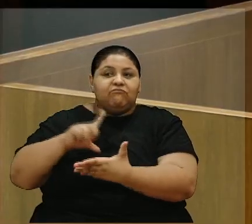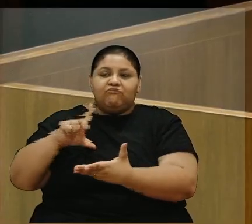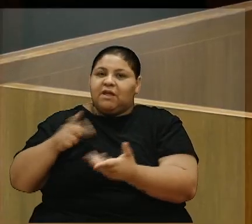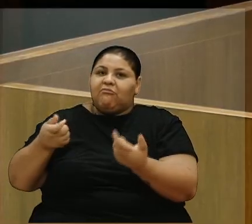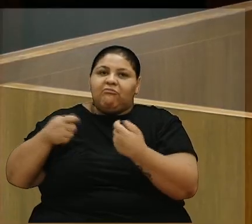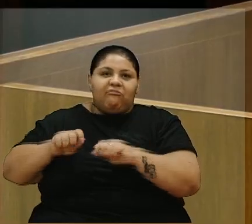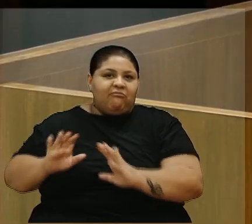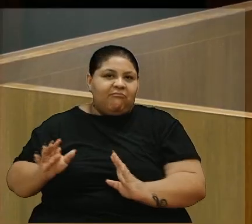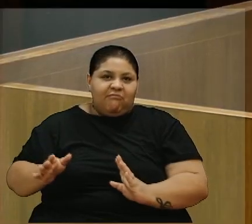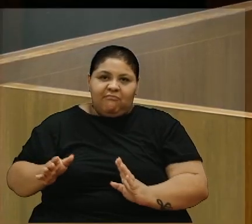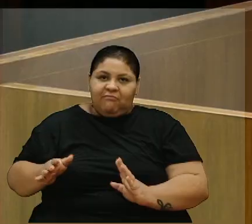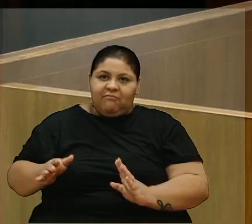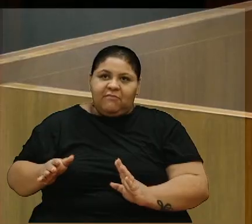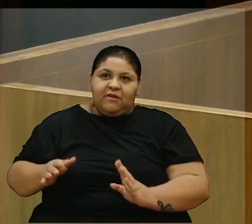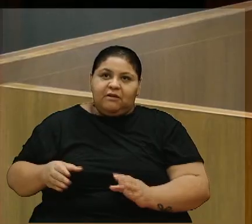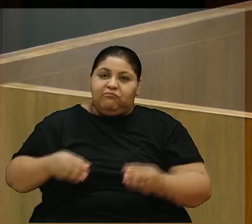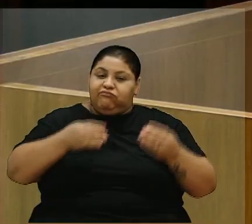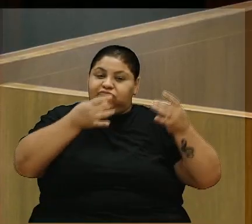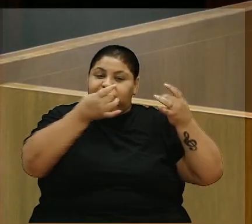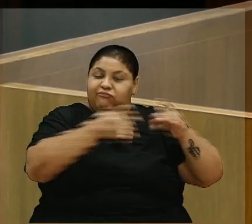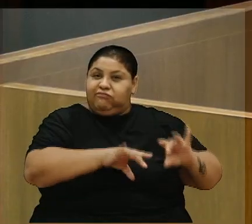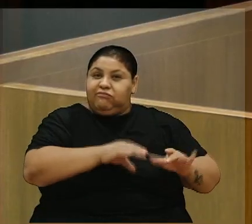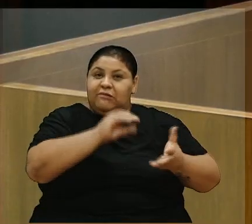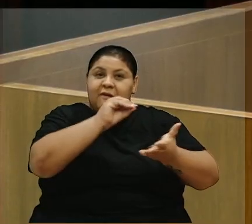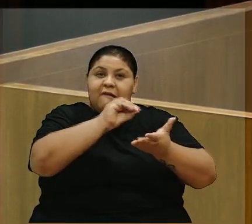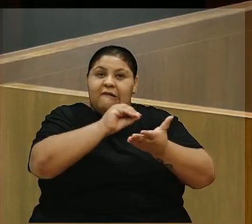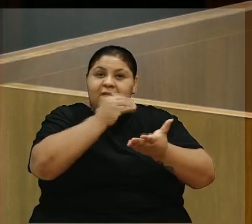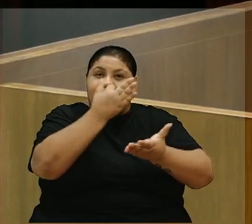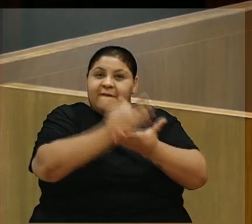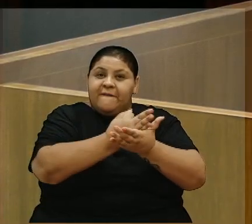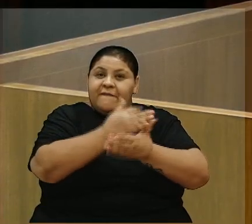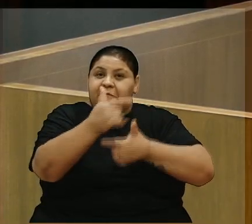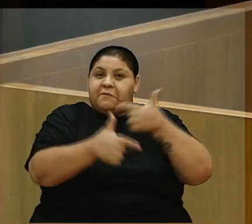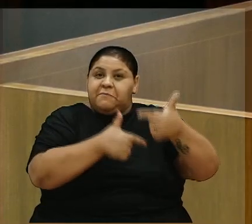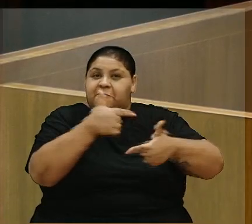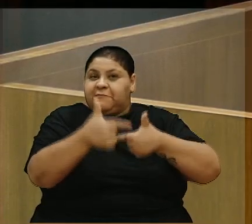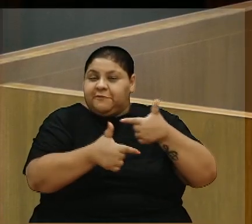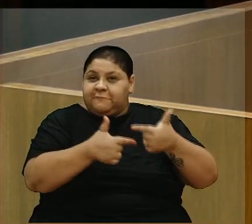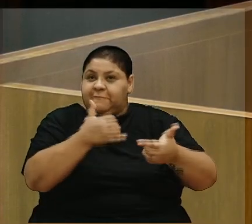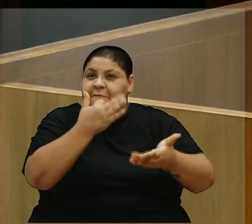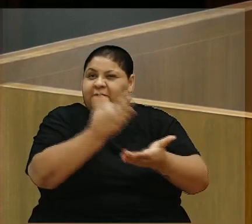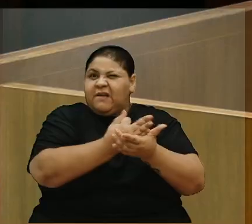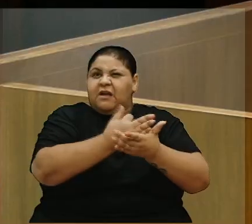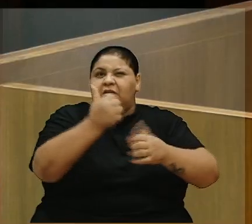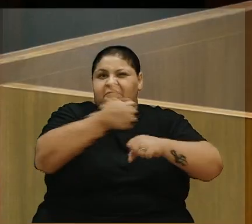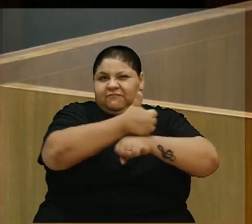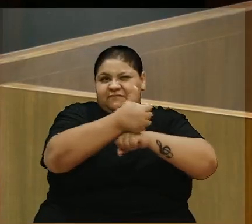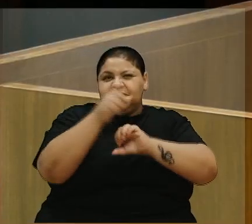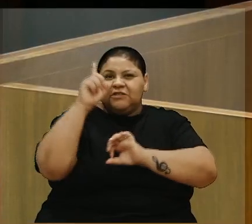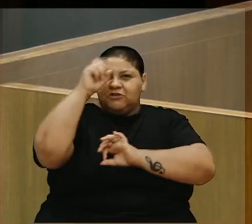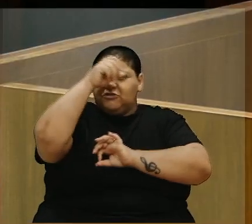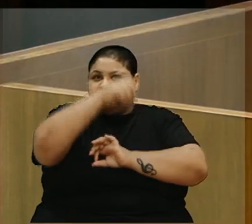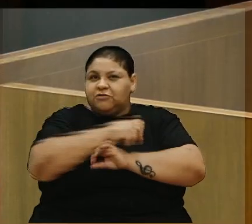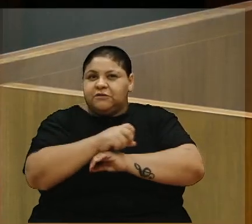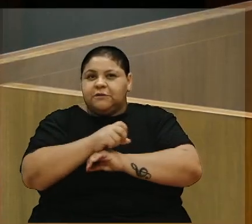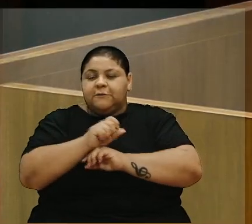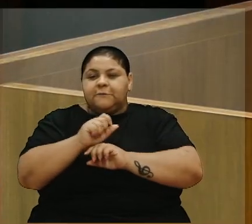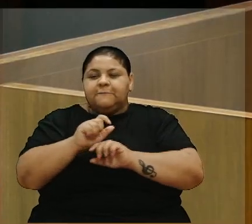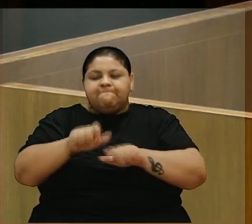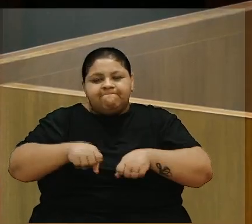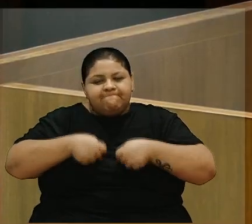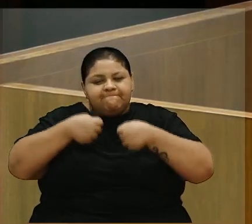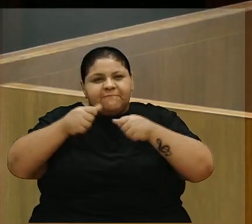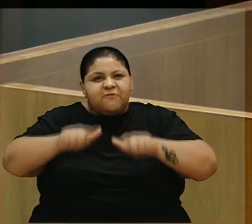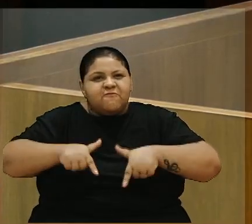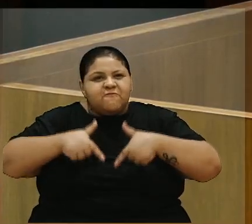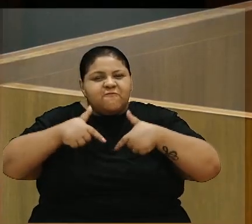condições. São as condições precárias, falta de trabalhadores, enfim, né, dificuldades que a gente vem enfrentando há muito